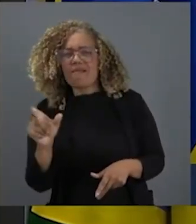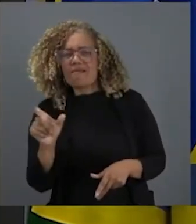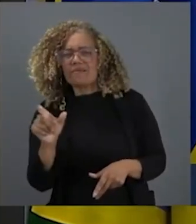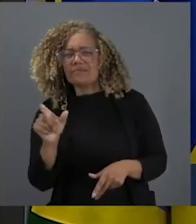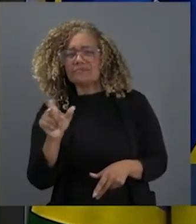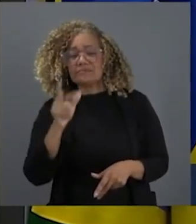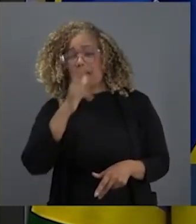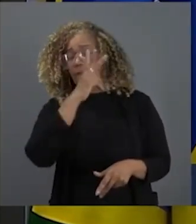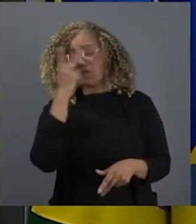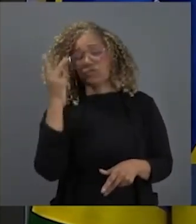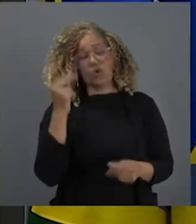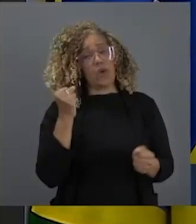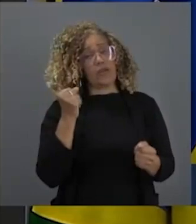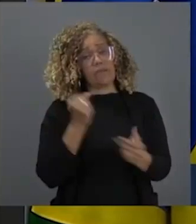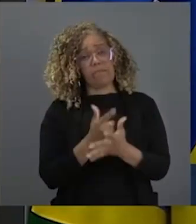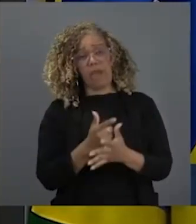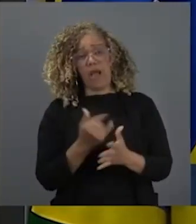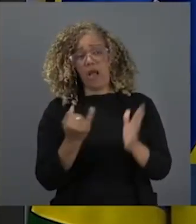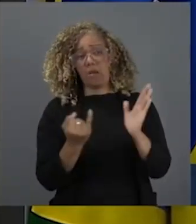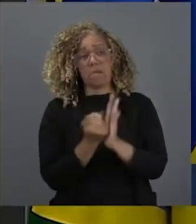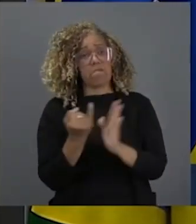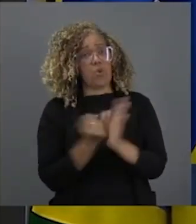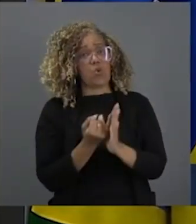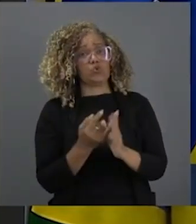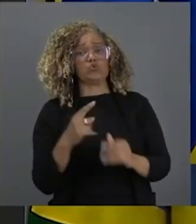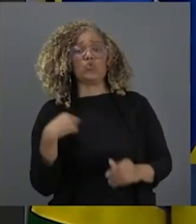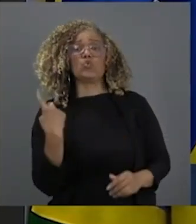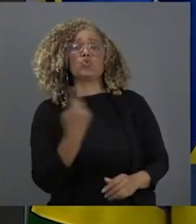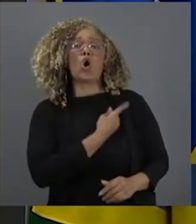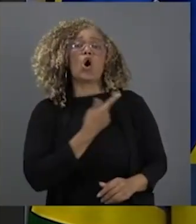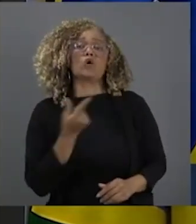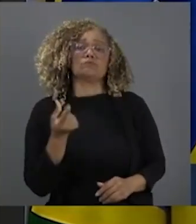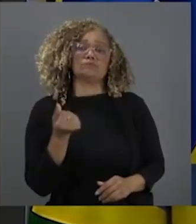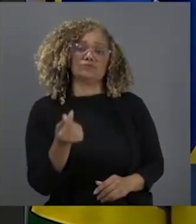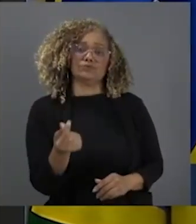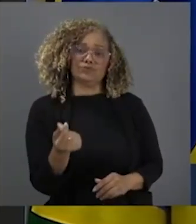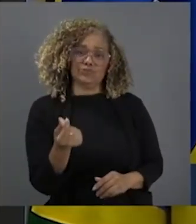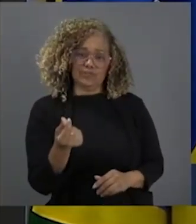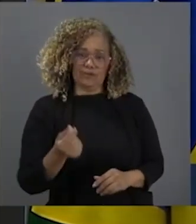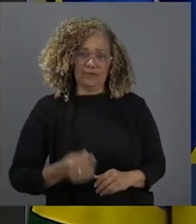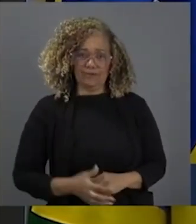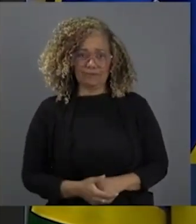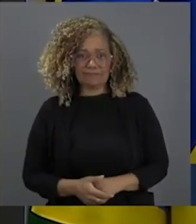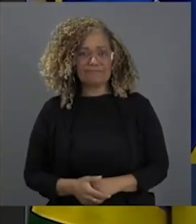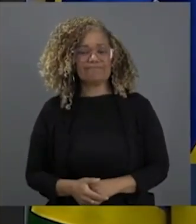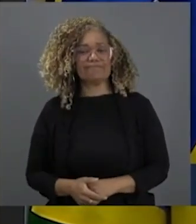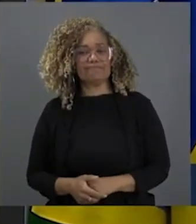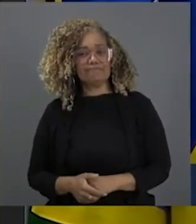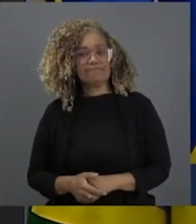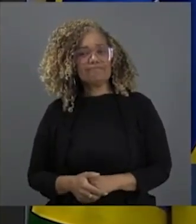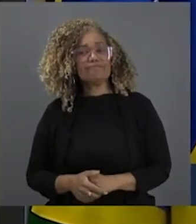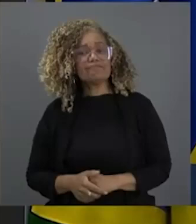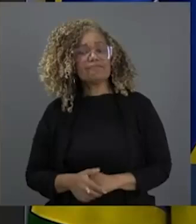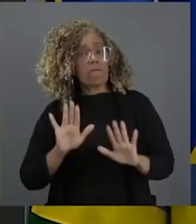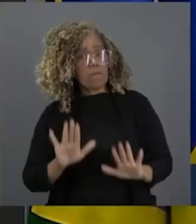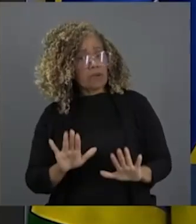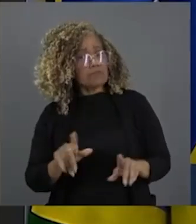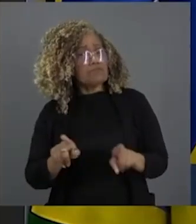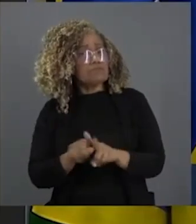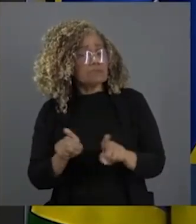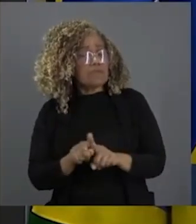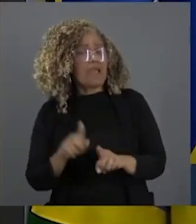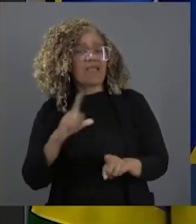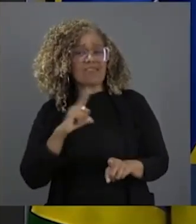imposto dinheiro nosso Mas ainda tem uma decisão trágica do